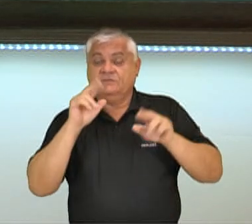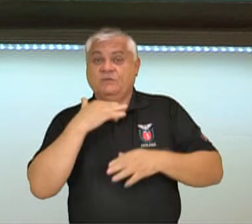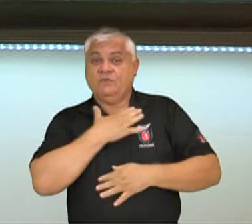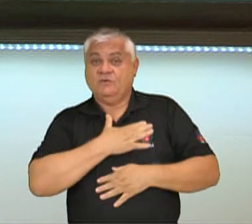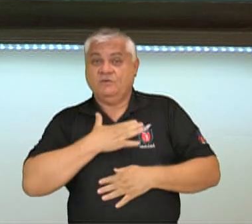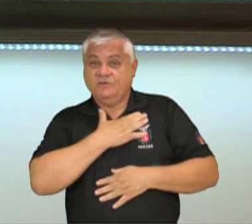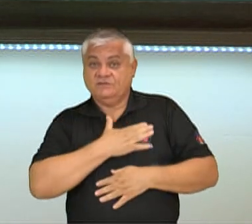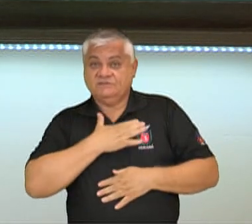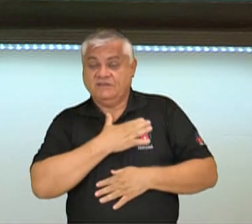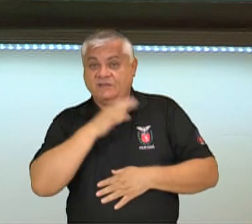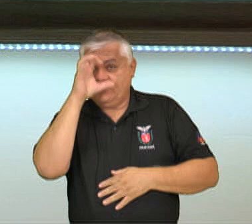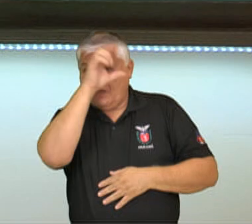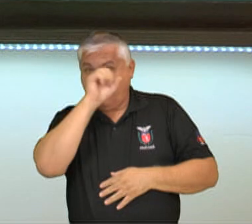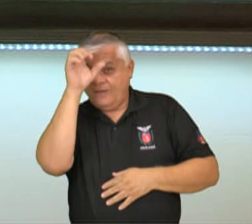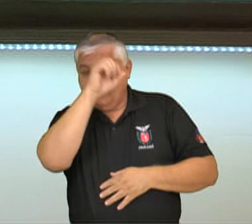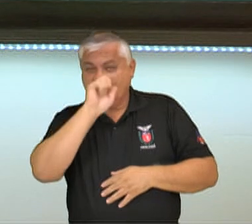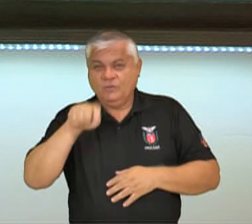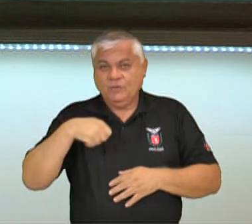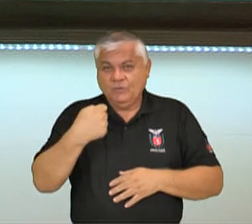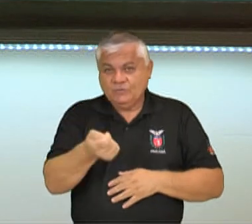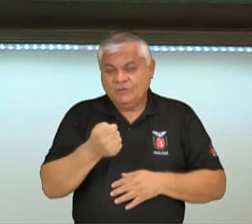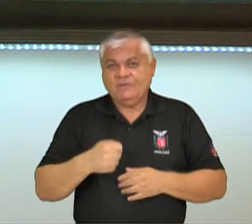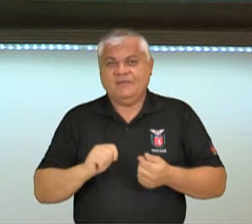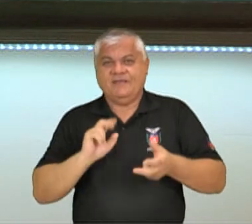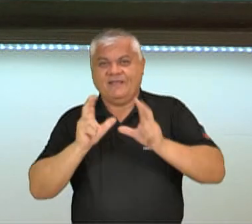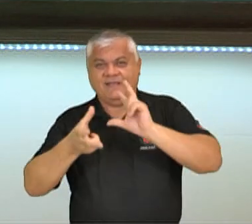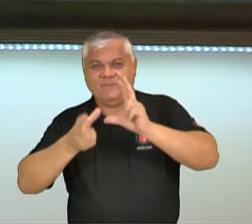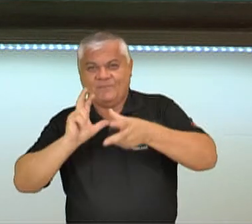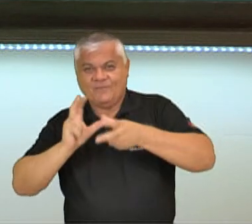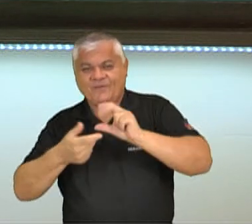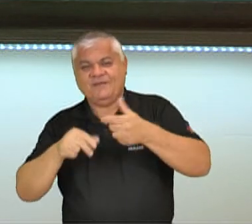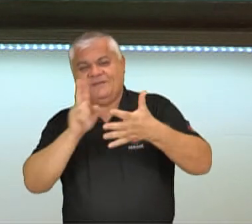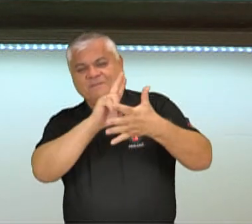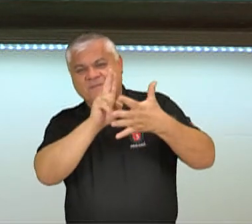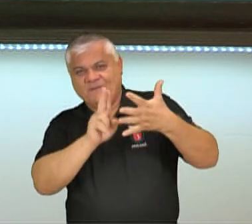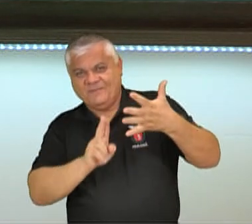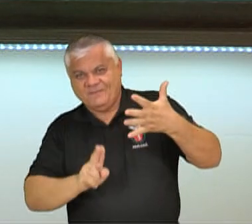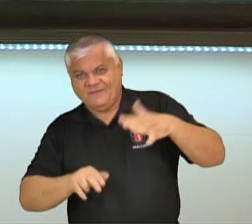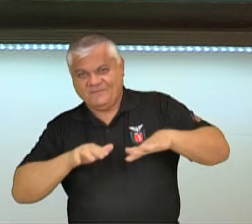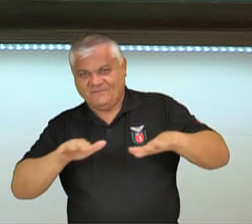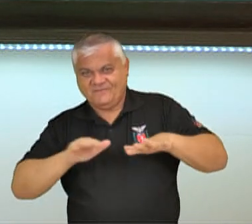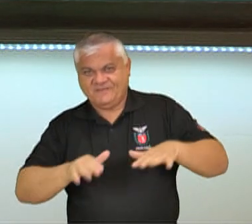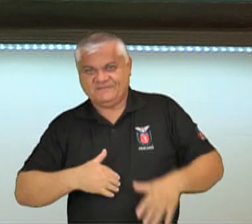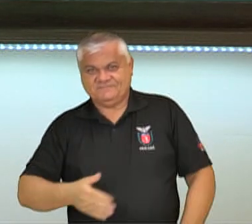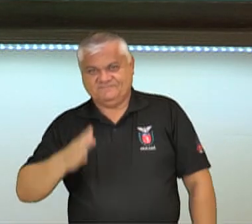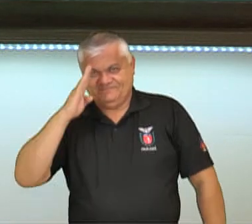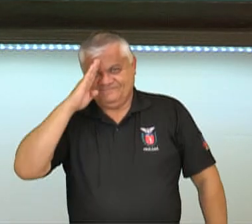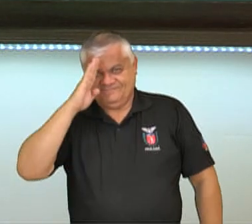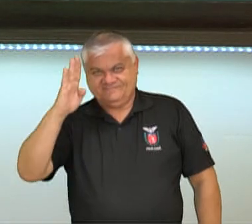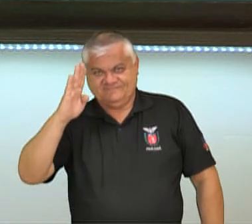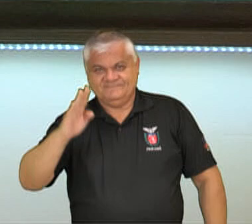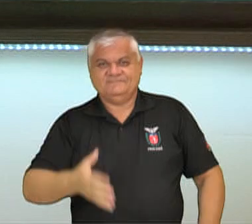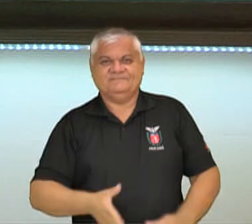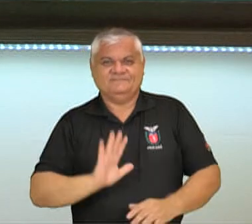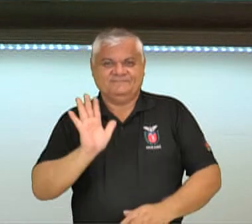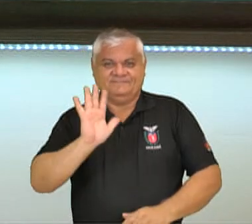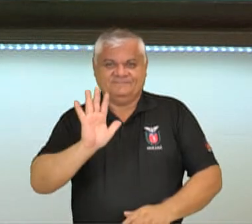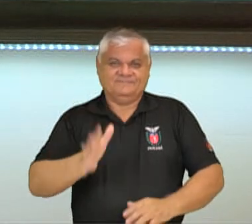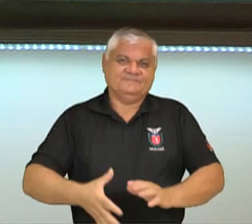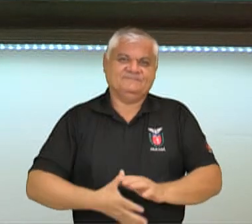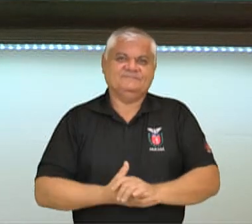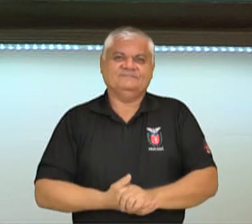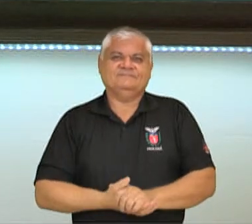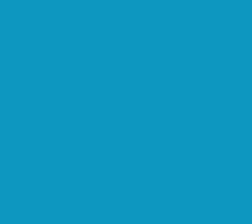tenham gostado e aprendido um pouquinho mais sobre esses movimentos da capoeira. Até breve. Tchau!